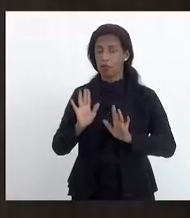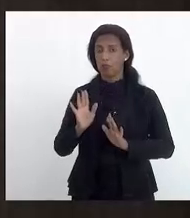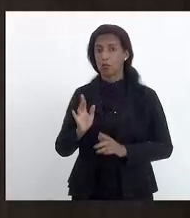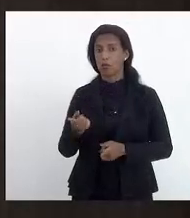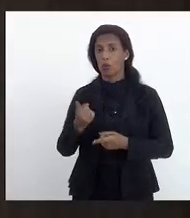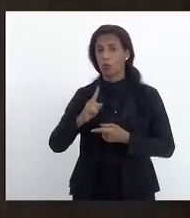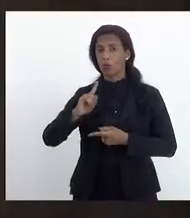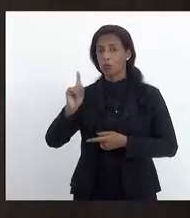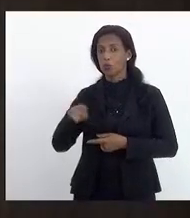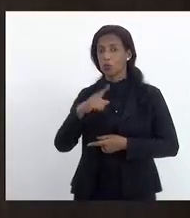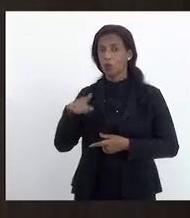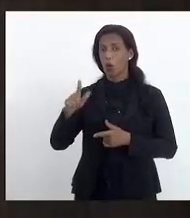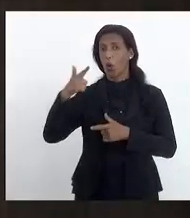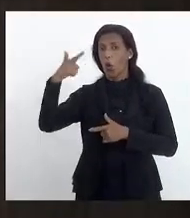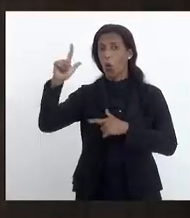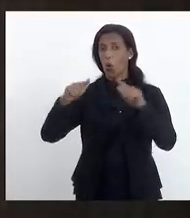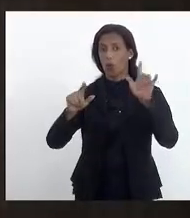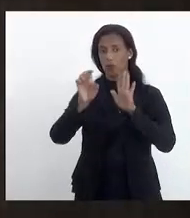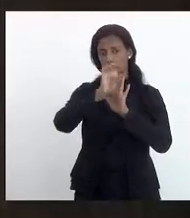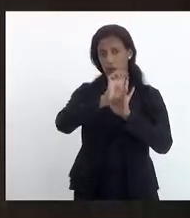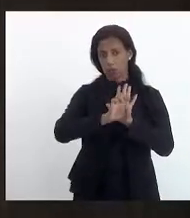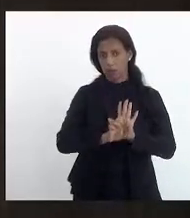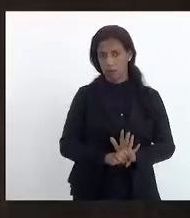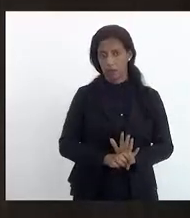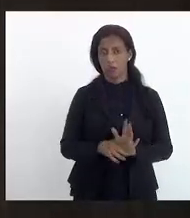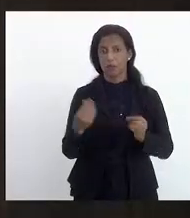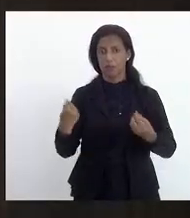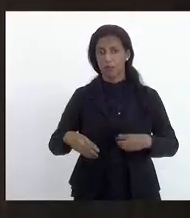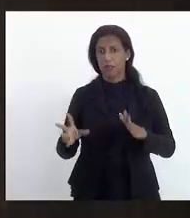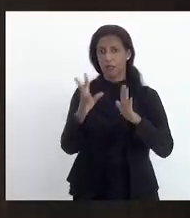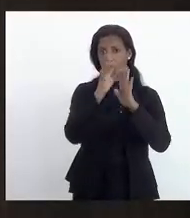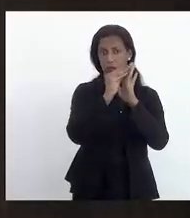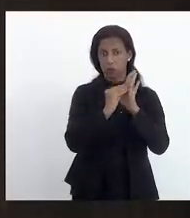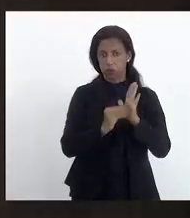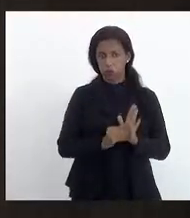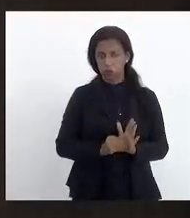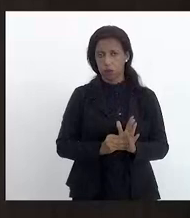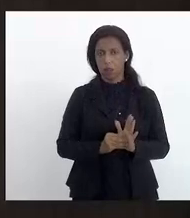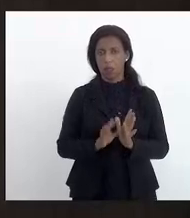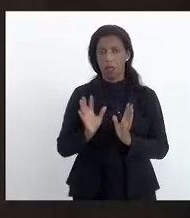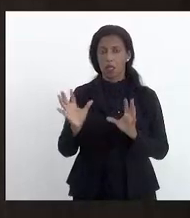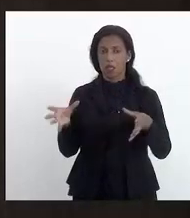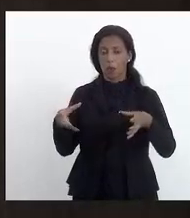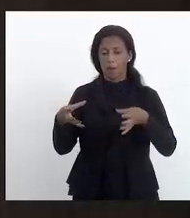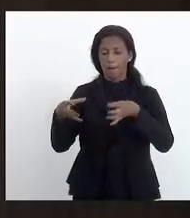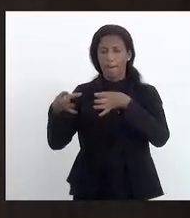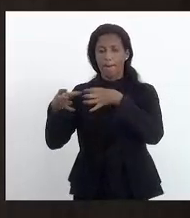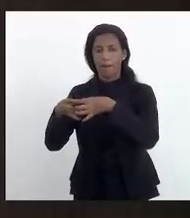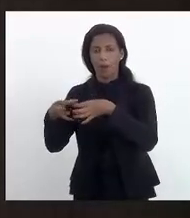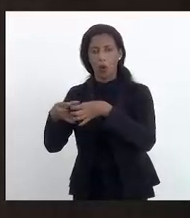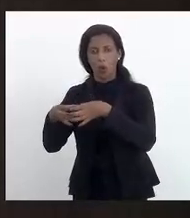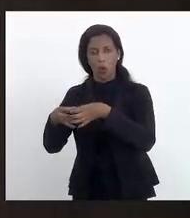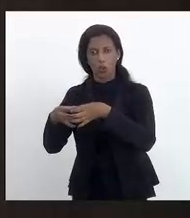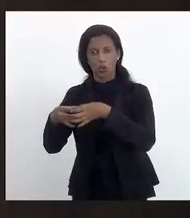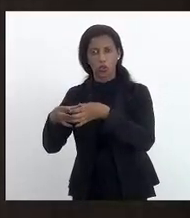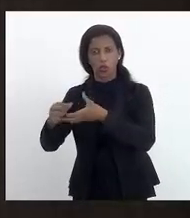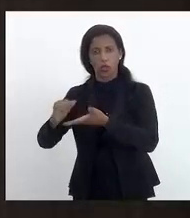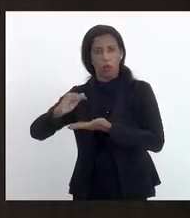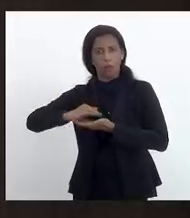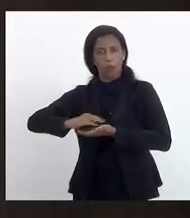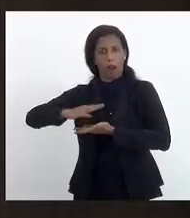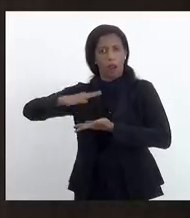impede de fazer todas as outras emendas com relação a impedir que o pacote de maldade chegue